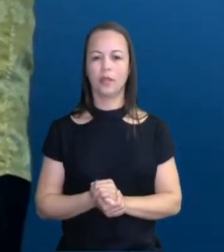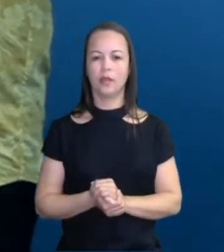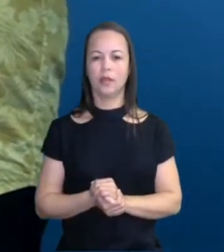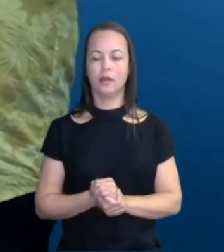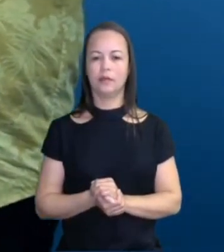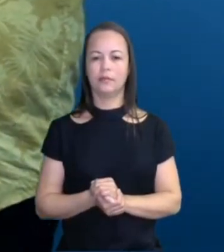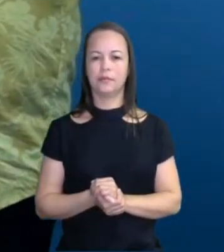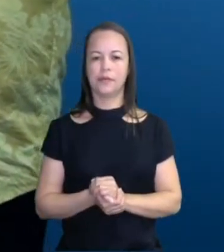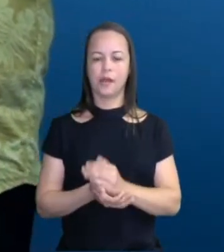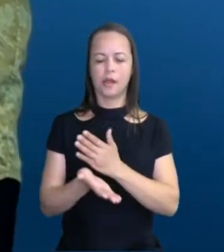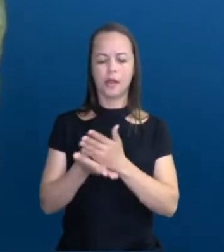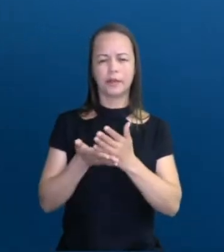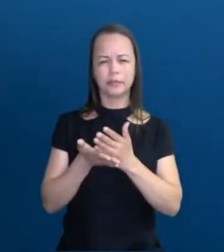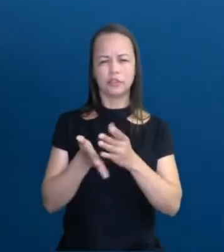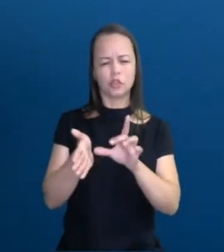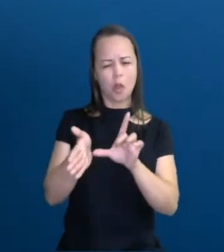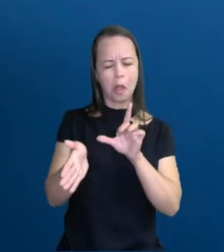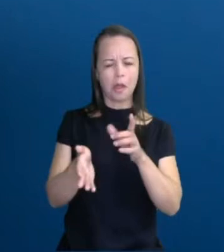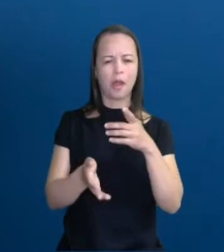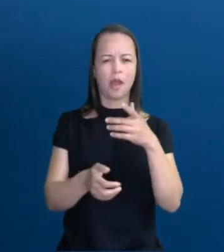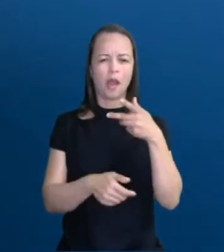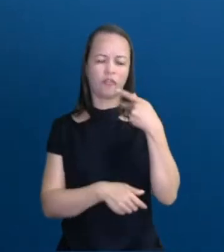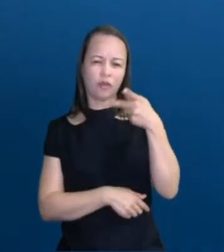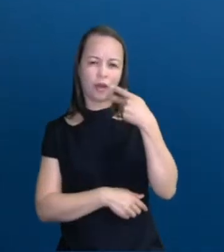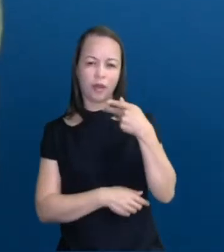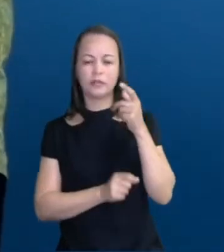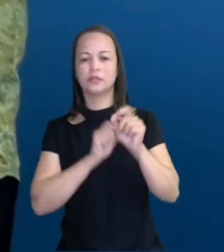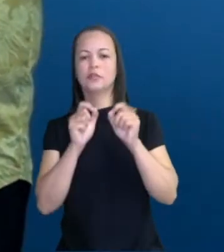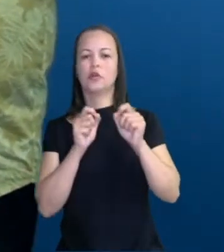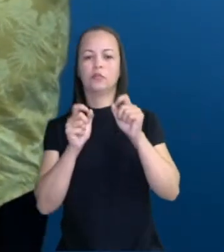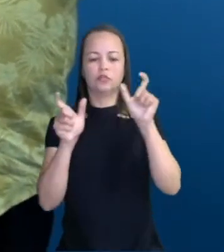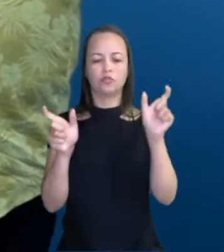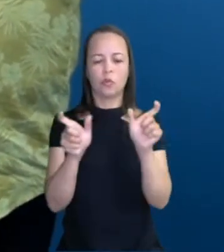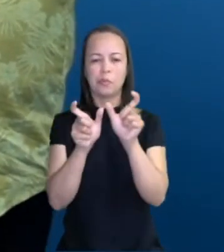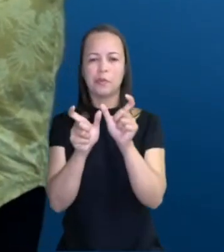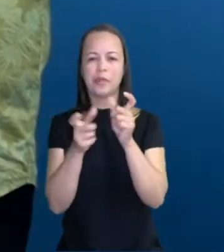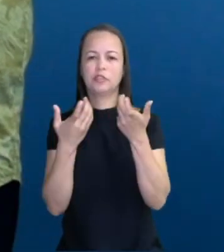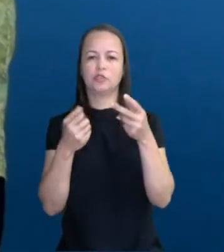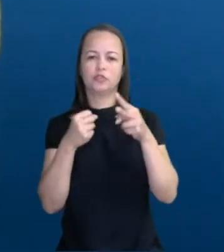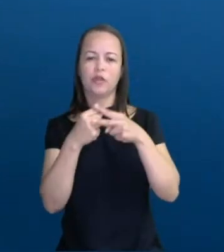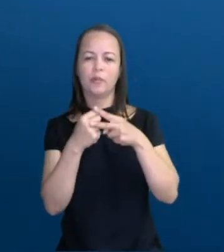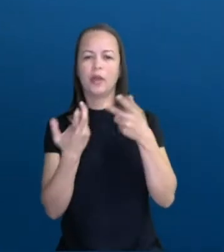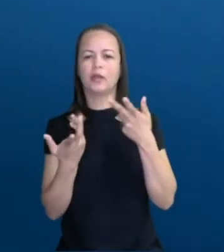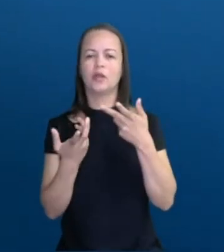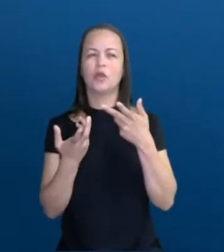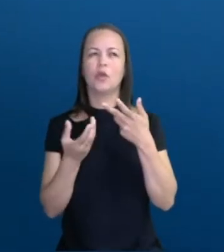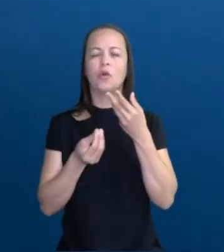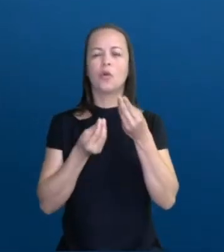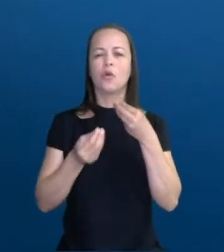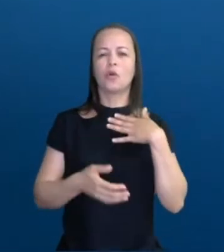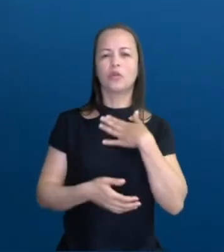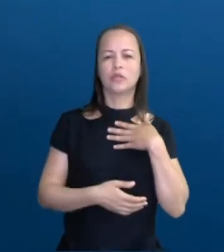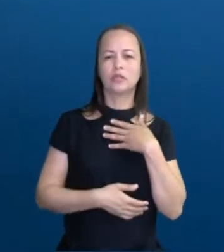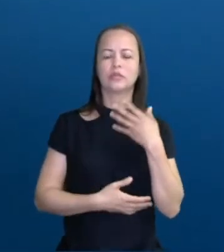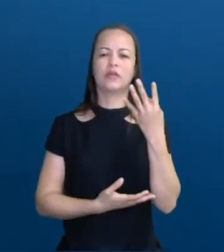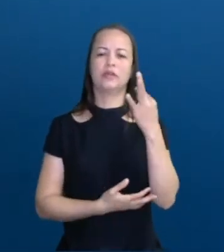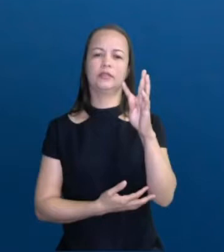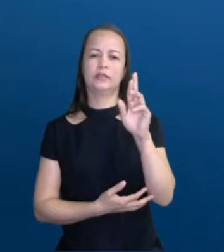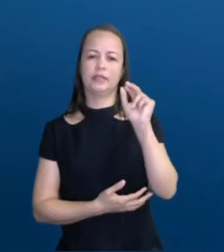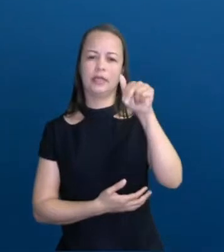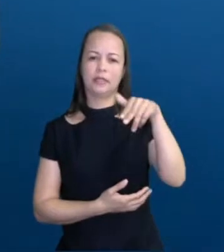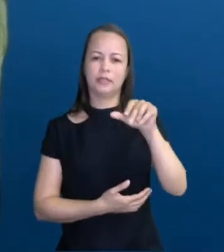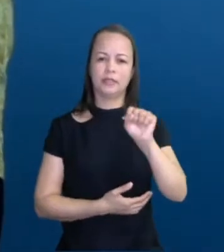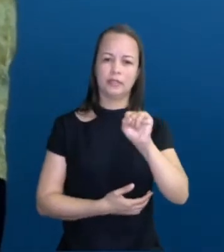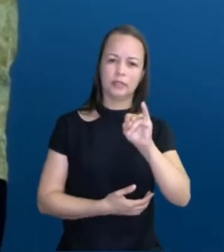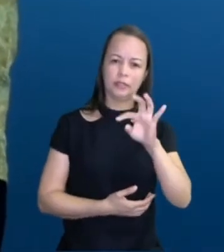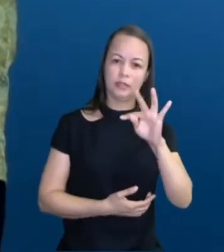Antes de começarmos a falar sobre os complementos verbais, eu gostaria de falar um pouco sobre a transitividade verbal. E o que é